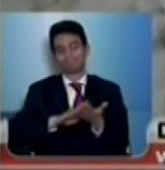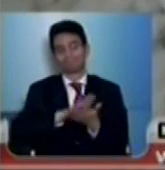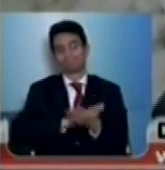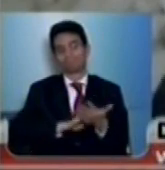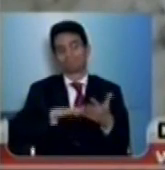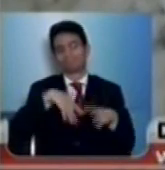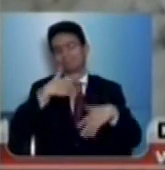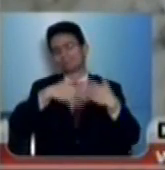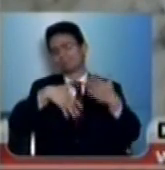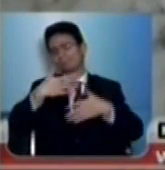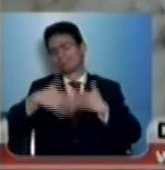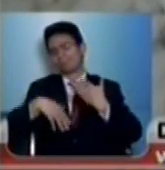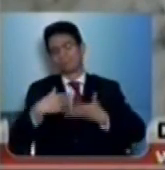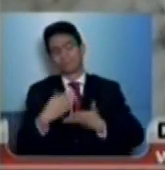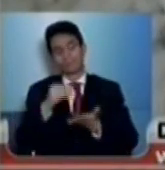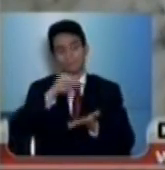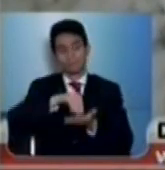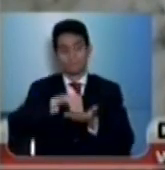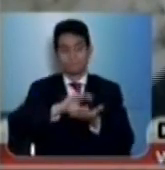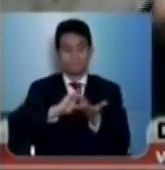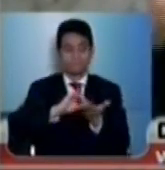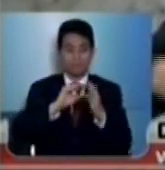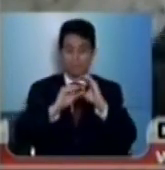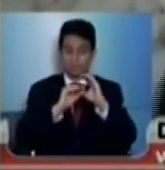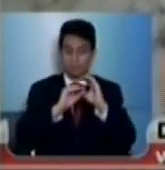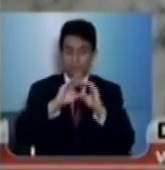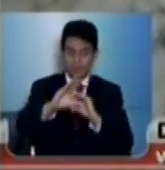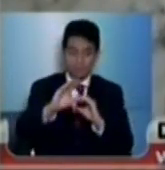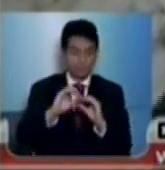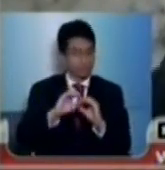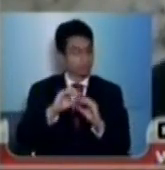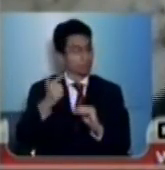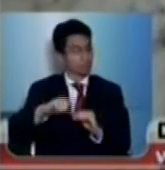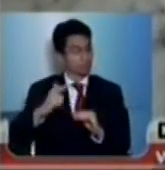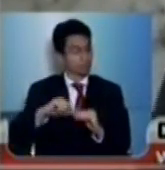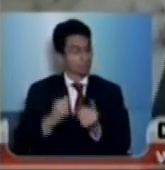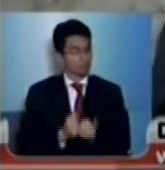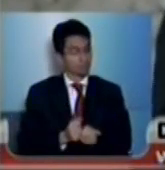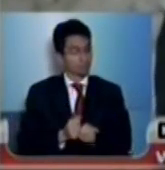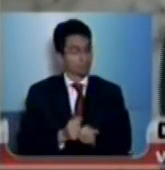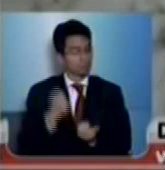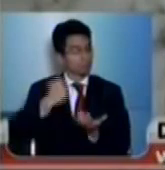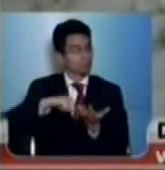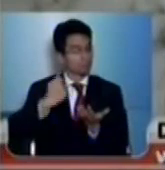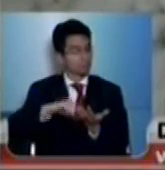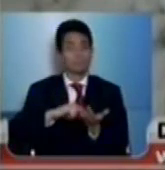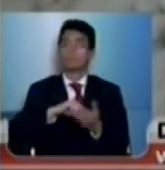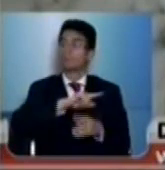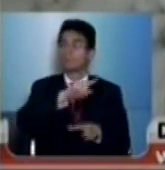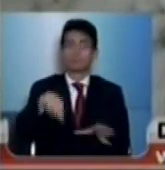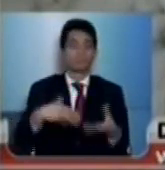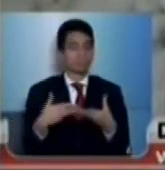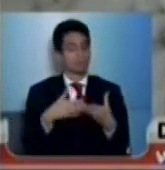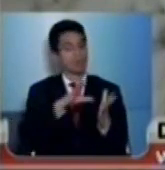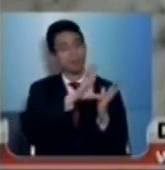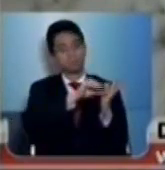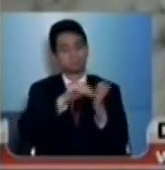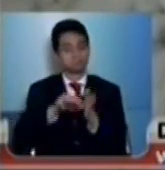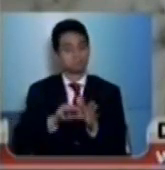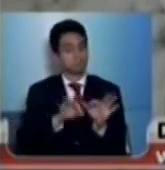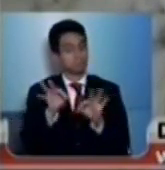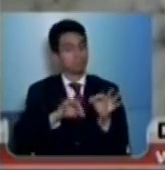espaço não investe nessa área o próprio crime organizado ocupa o espaço e se organiza por isso que o crime